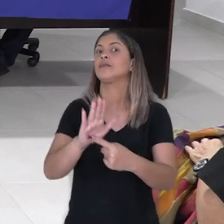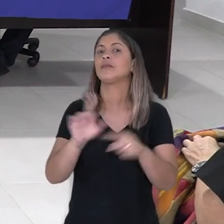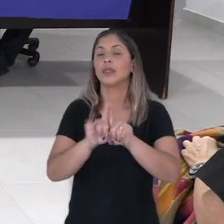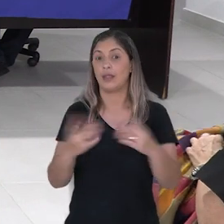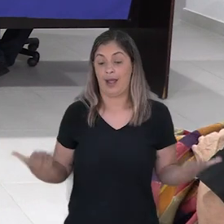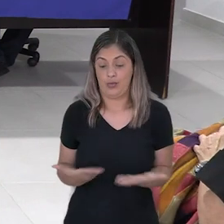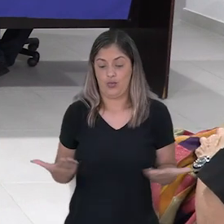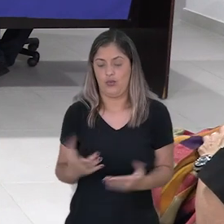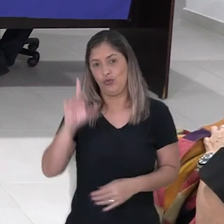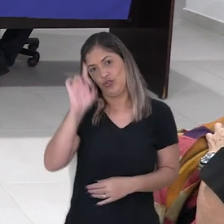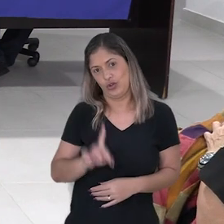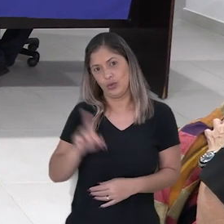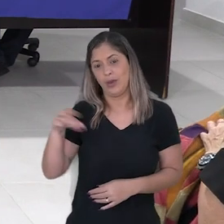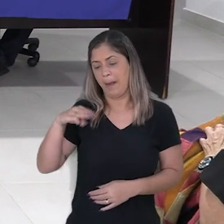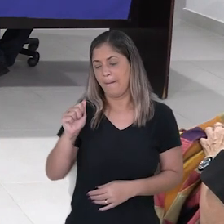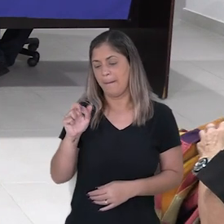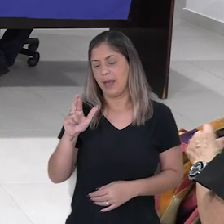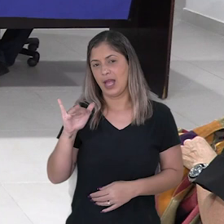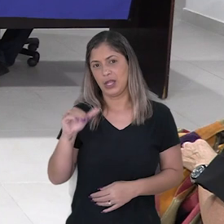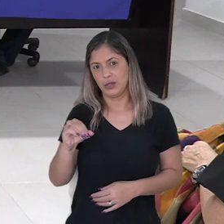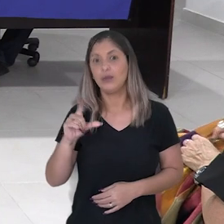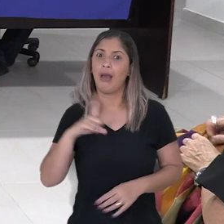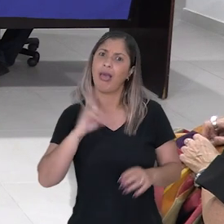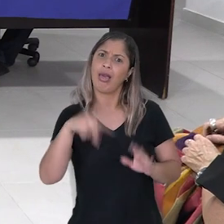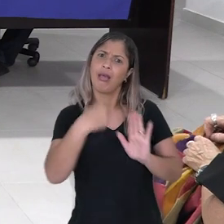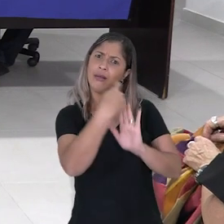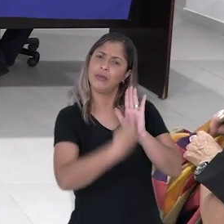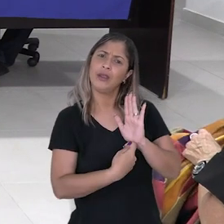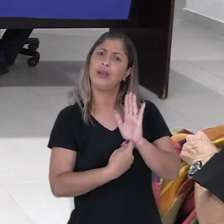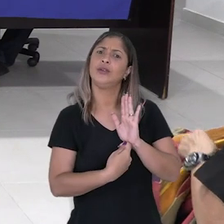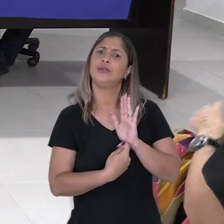atual diretor, nosso querido Márcio, né? Então, ele é um texto bastante